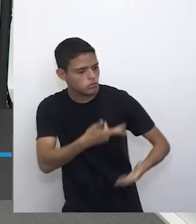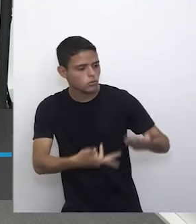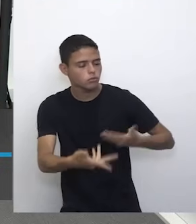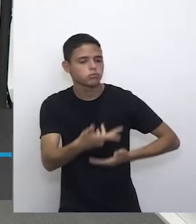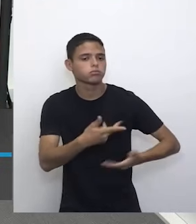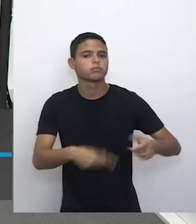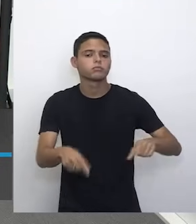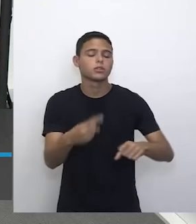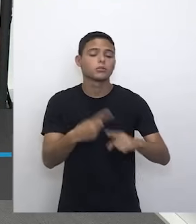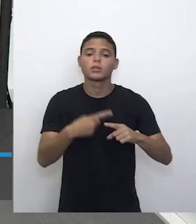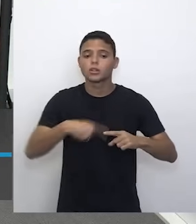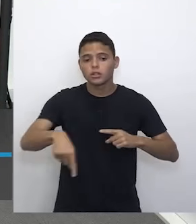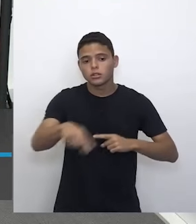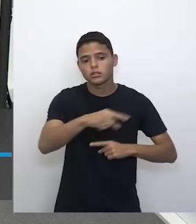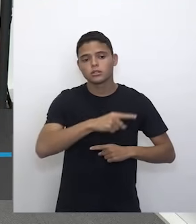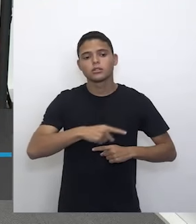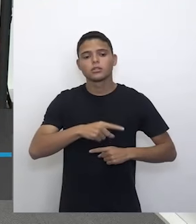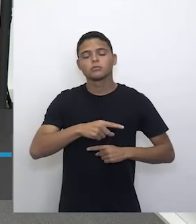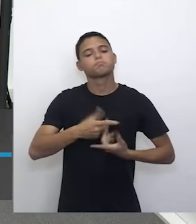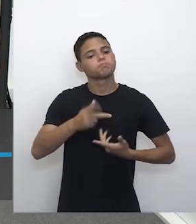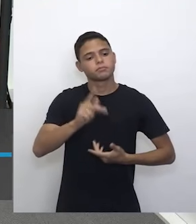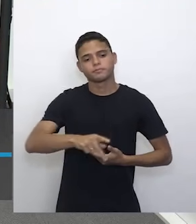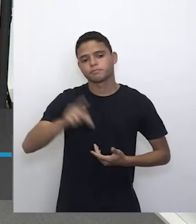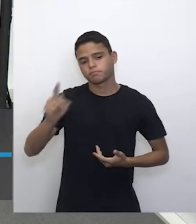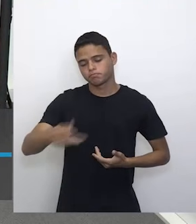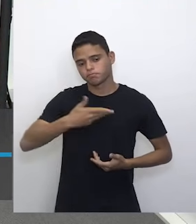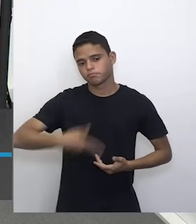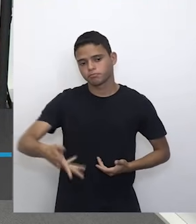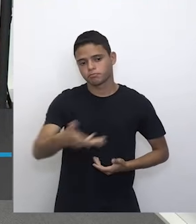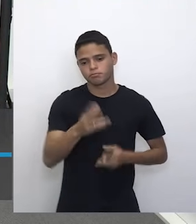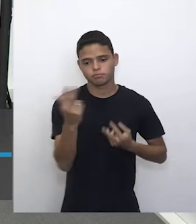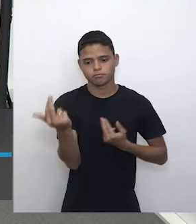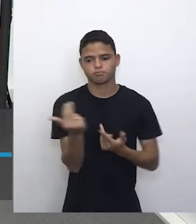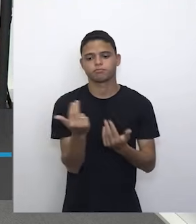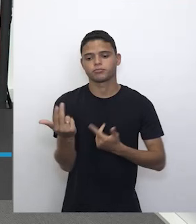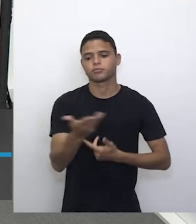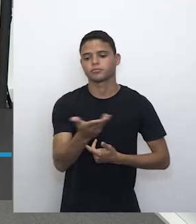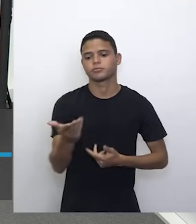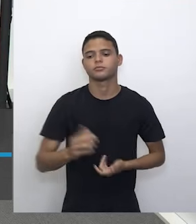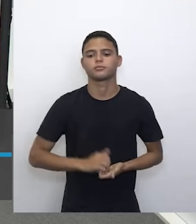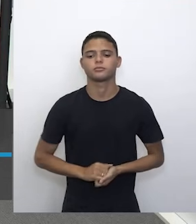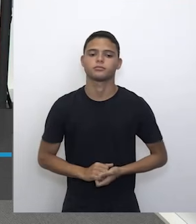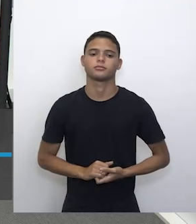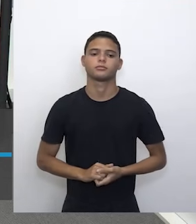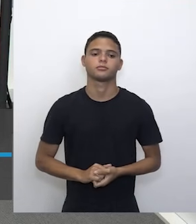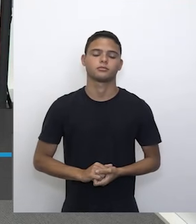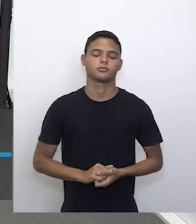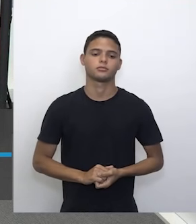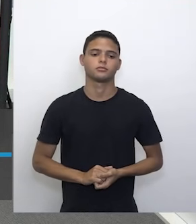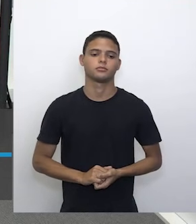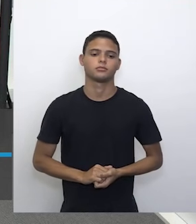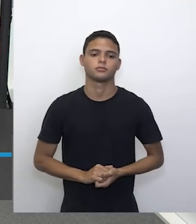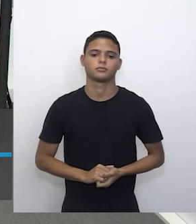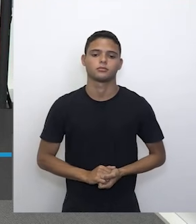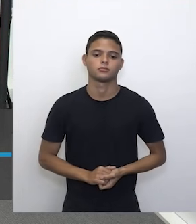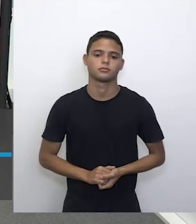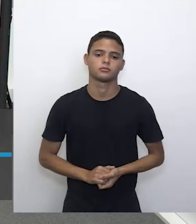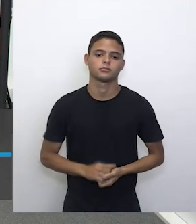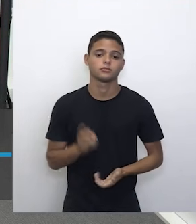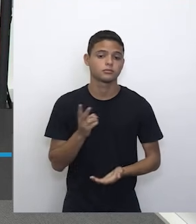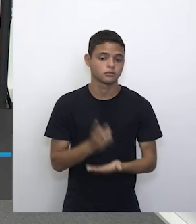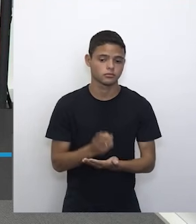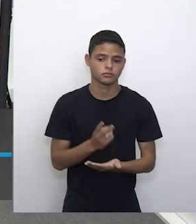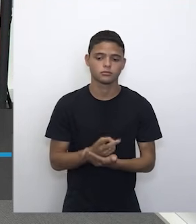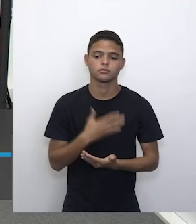gente faz isso aqui como professores que somos, da mesma forma que a galera que está nos assistindo aí. Sim, eu sempre